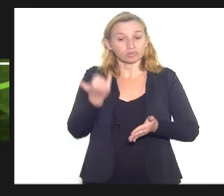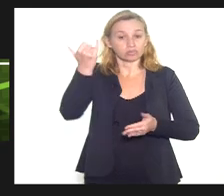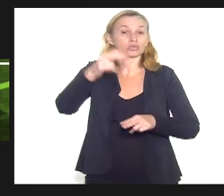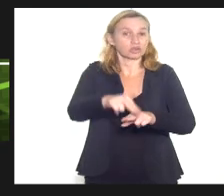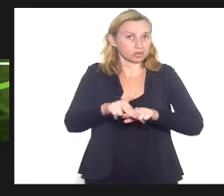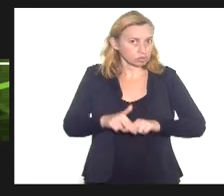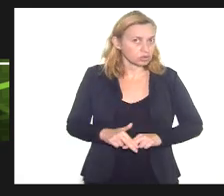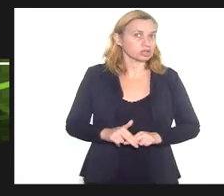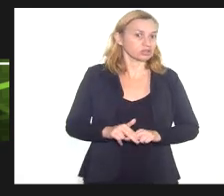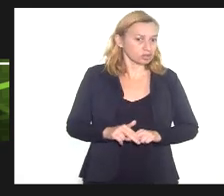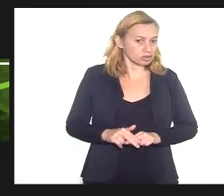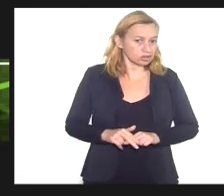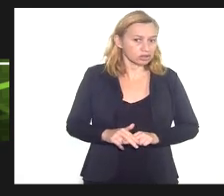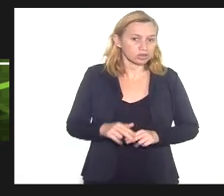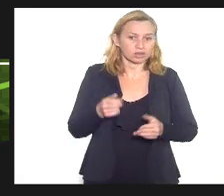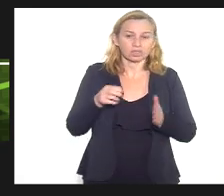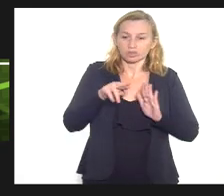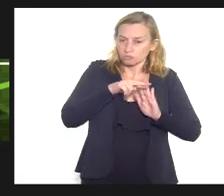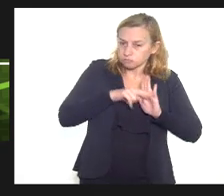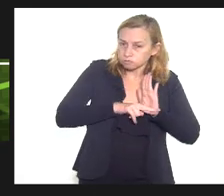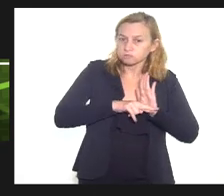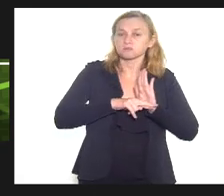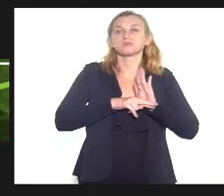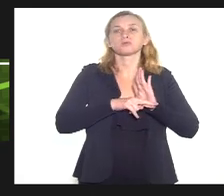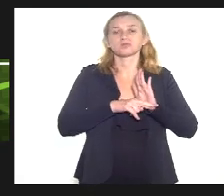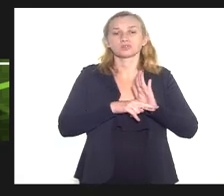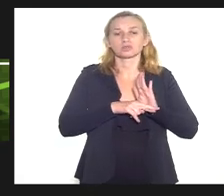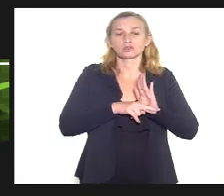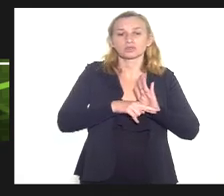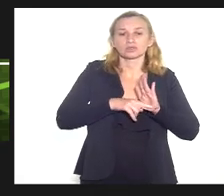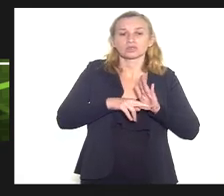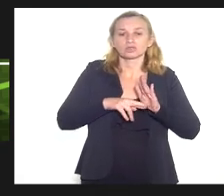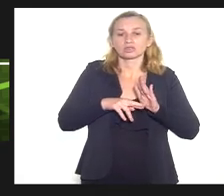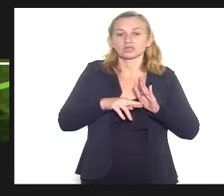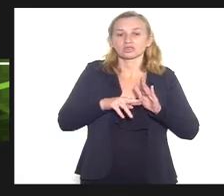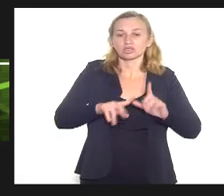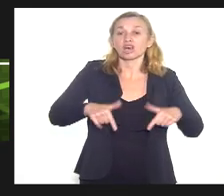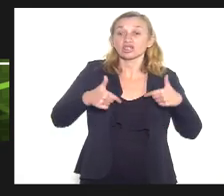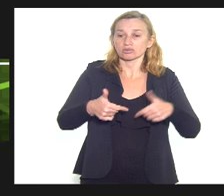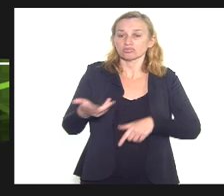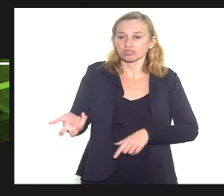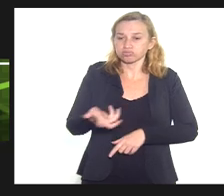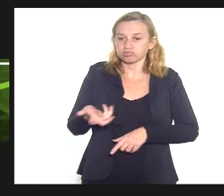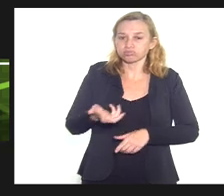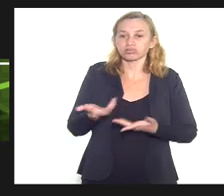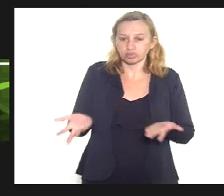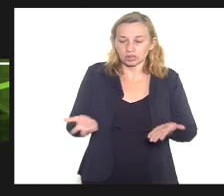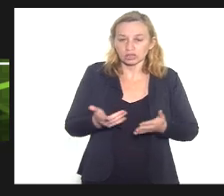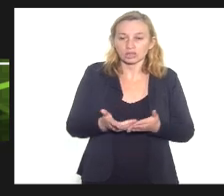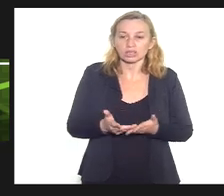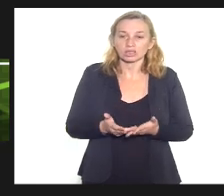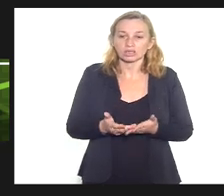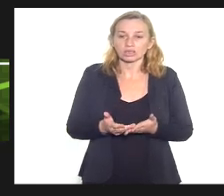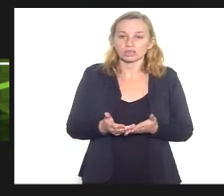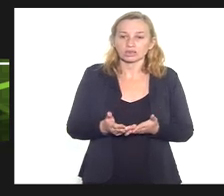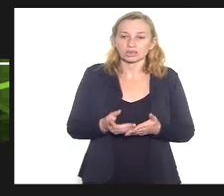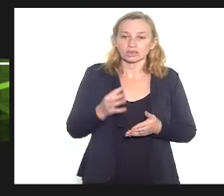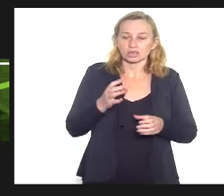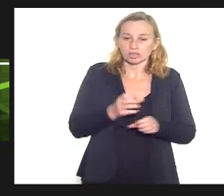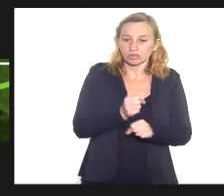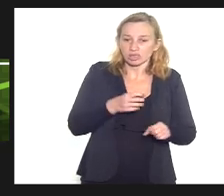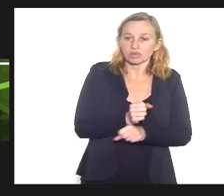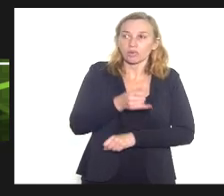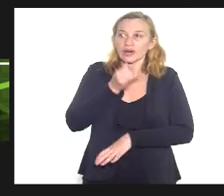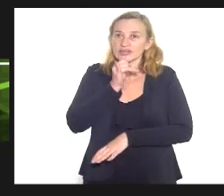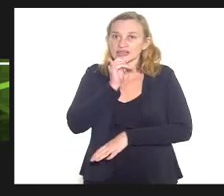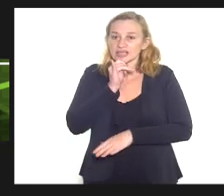importância de regimes e de mecanismos que mitiguem a tributação, por